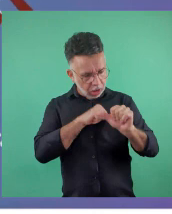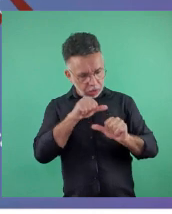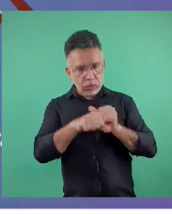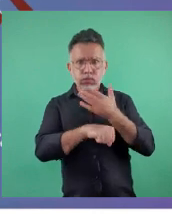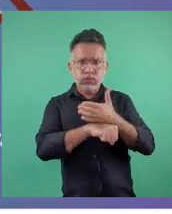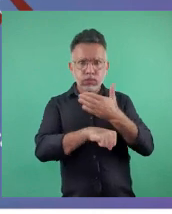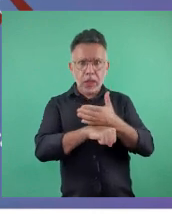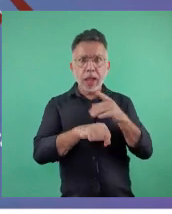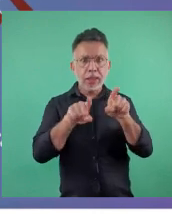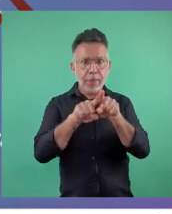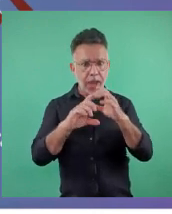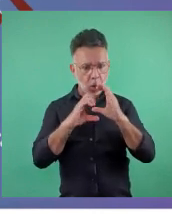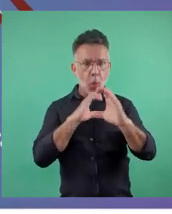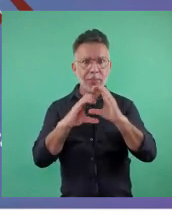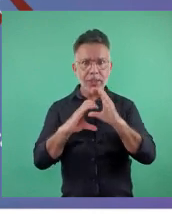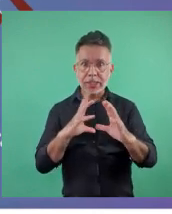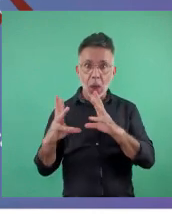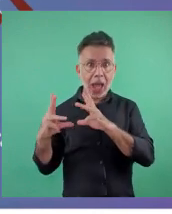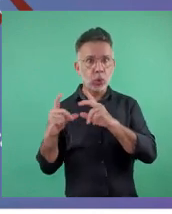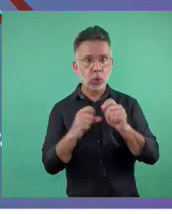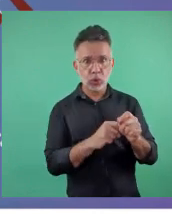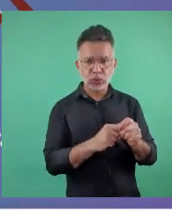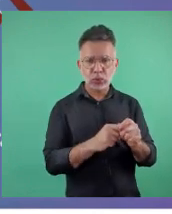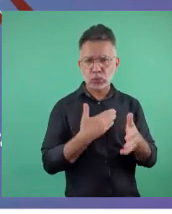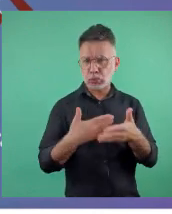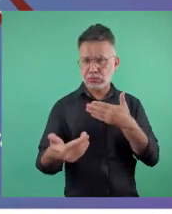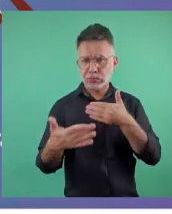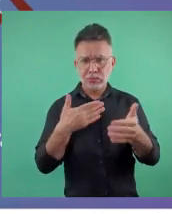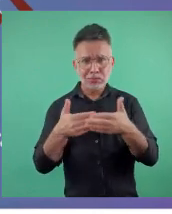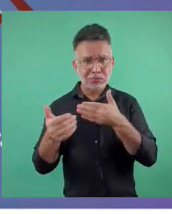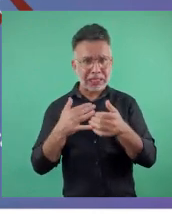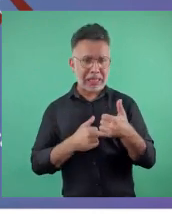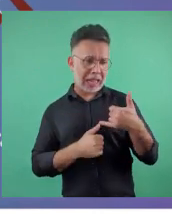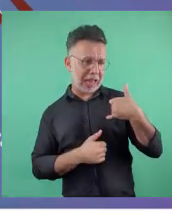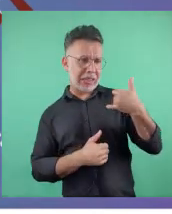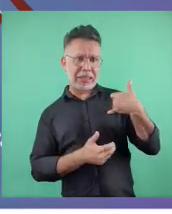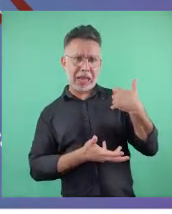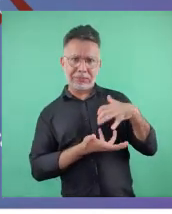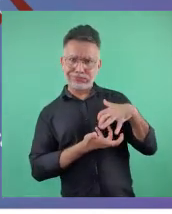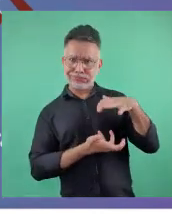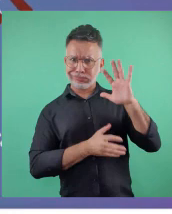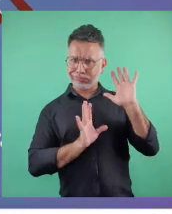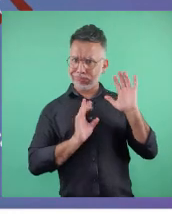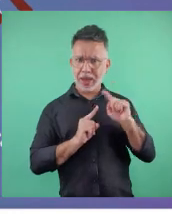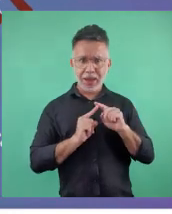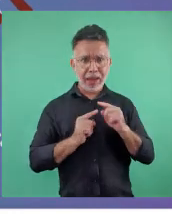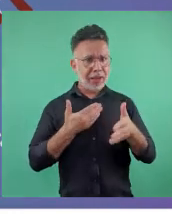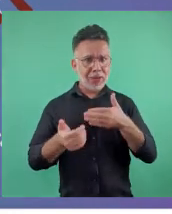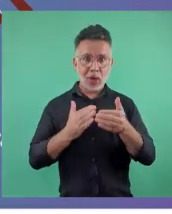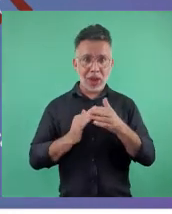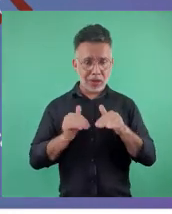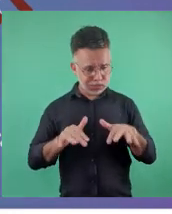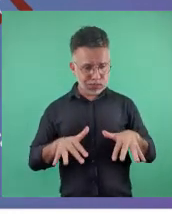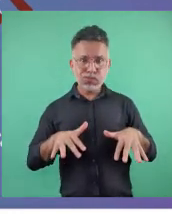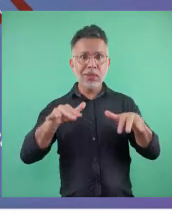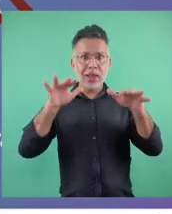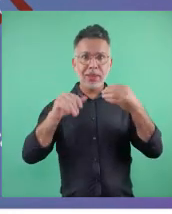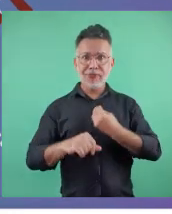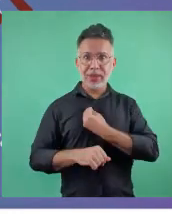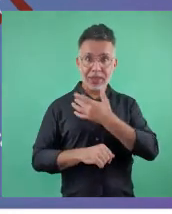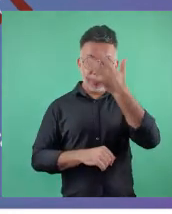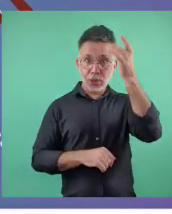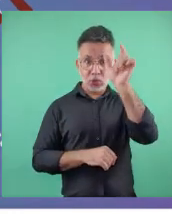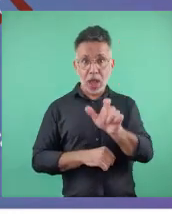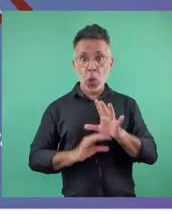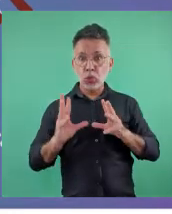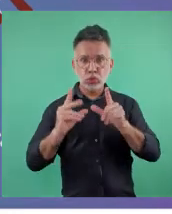comunicação a todos. Seja qual for a idade, seja qual for a fase de vida que a pessoa esteja. Todos